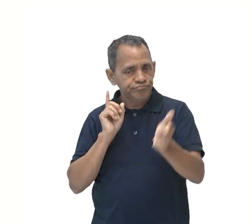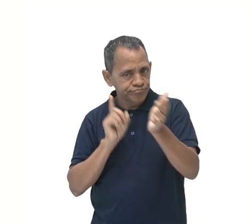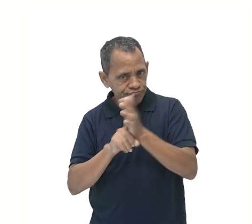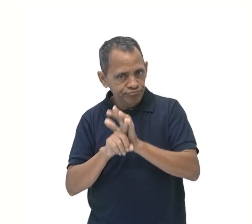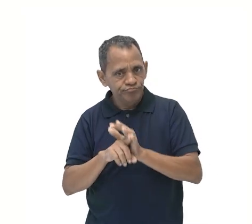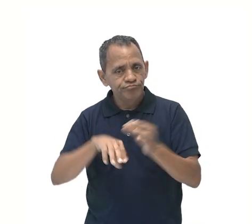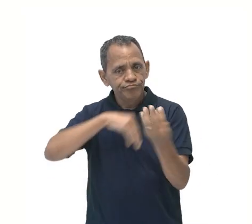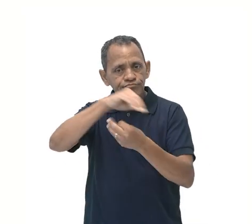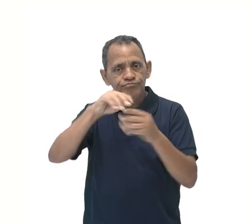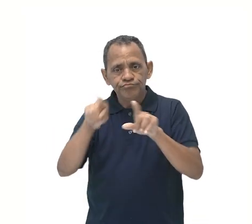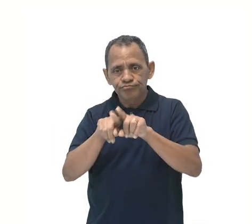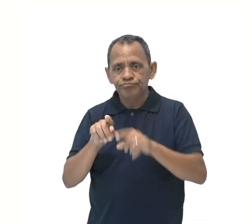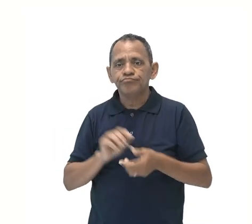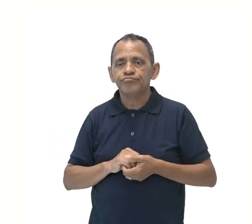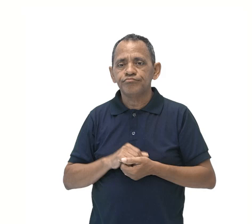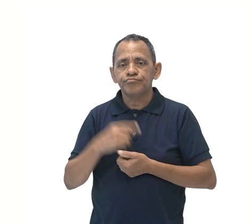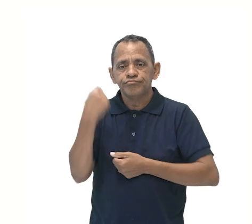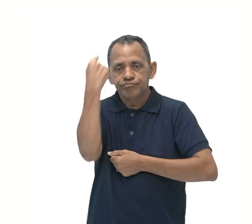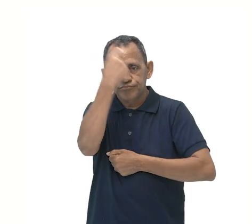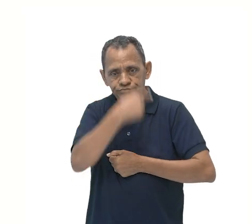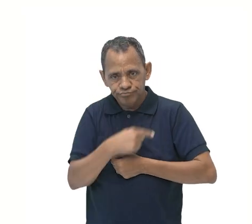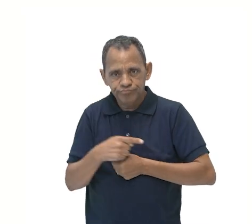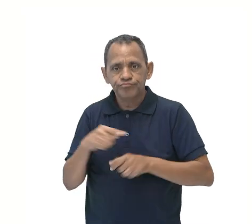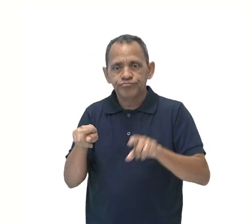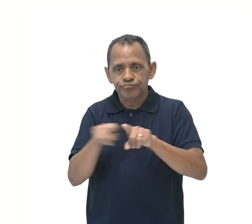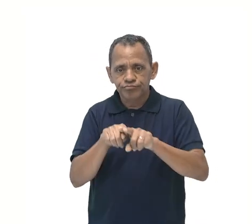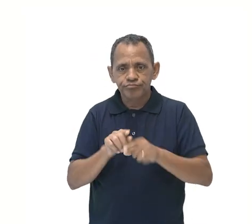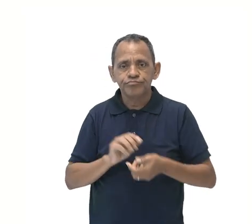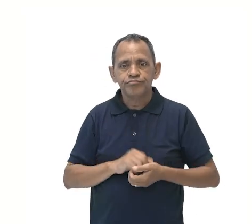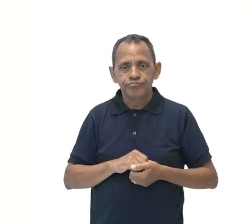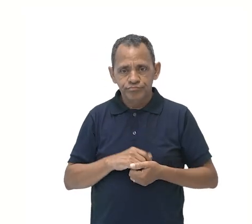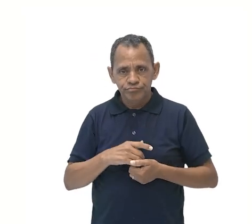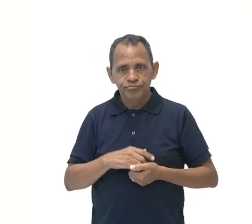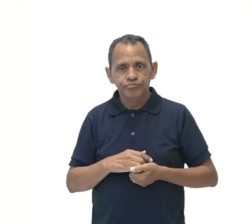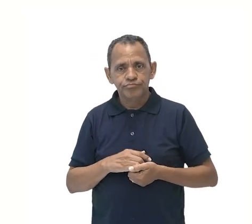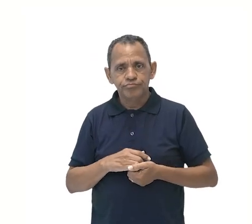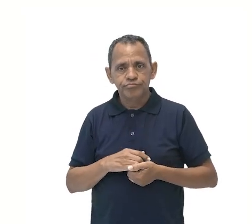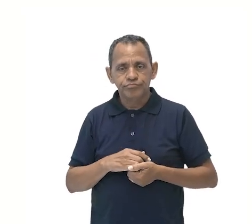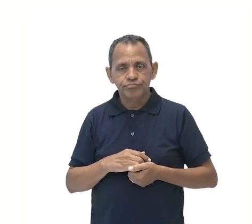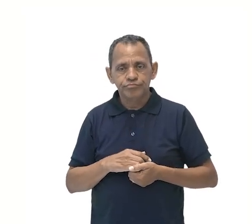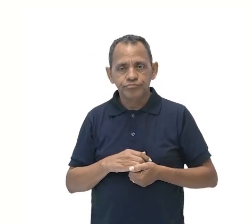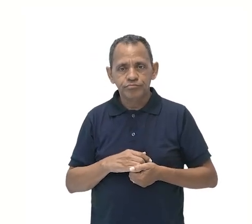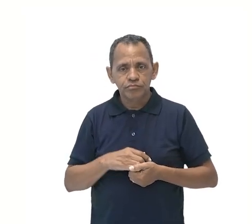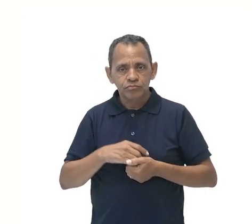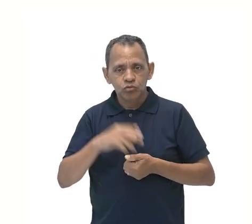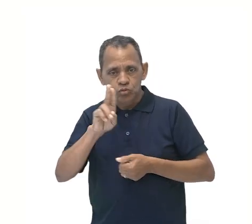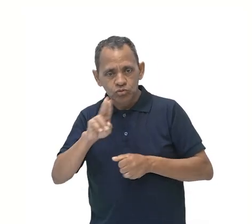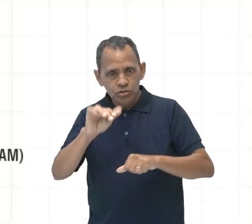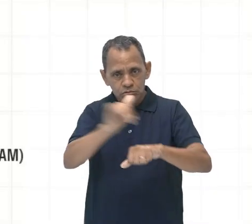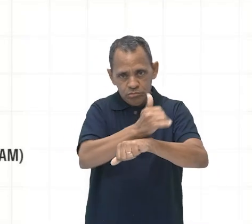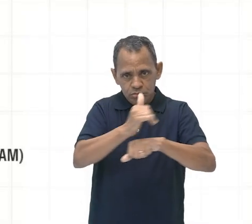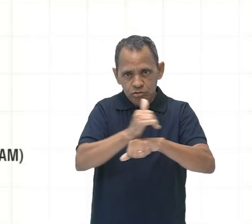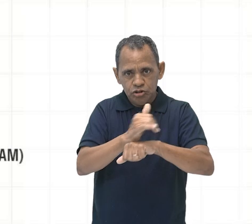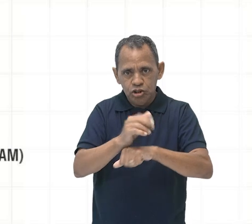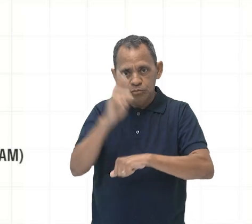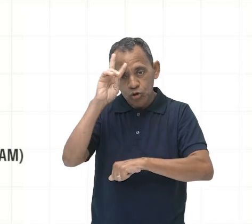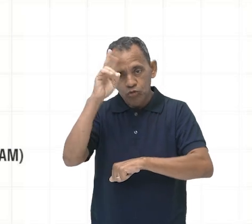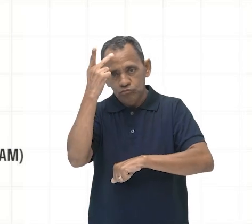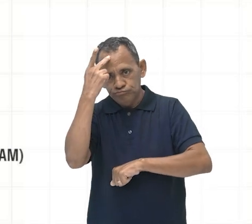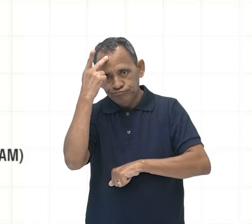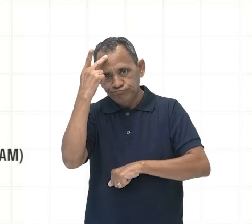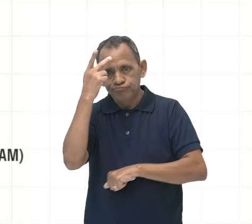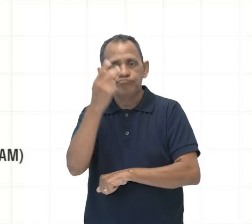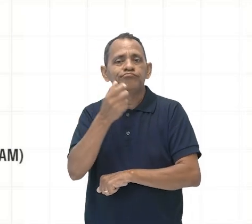botar esse tipo de pegadinha, te falar em hora e pedir a resposta em minutos, tá bom? Vamos a mais um